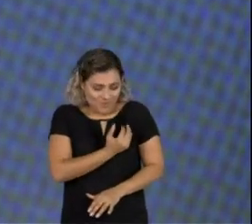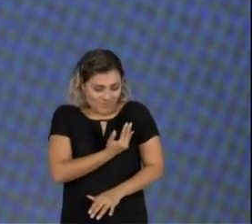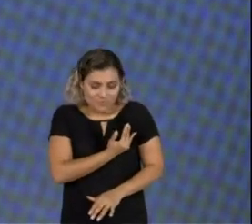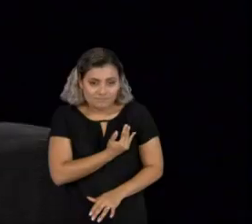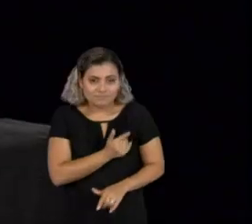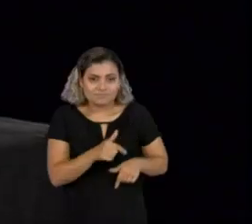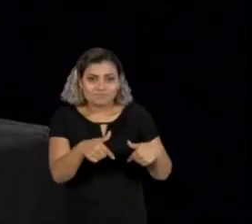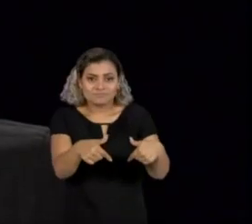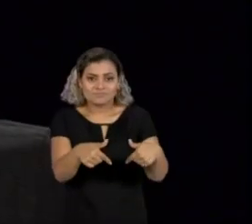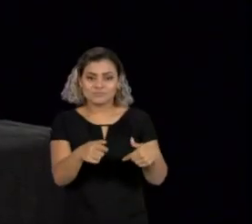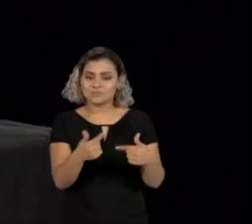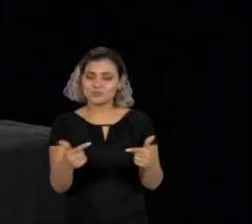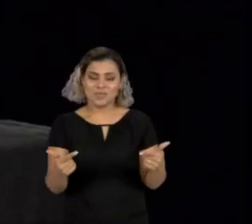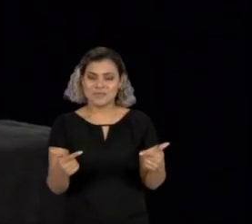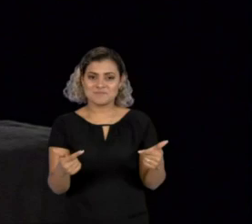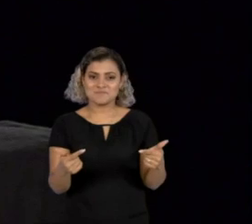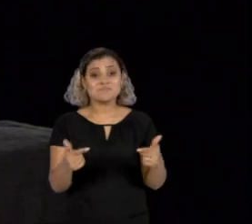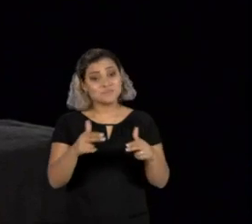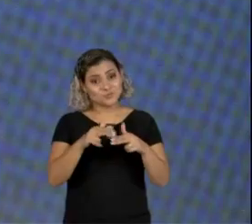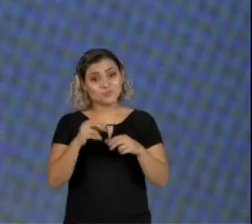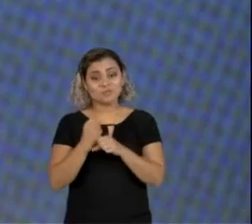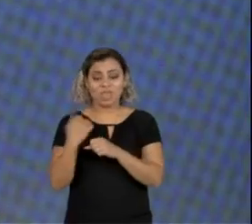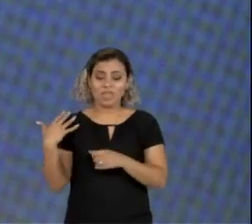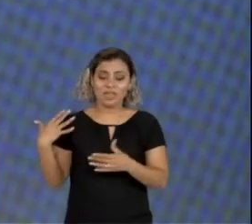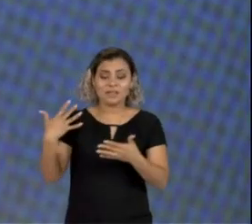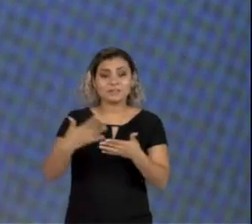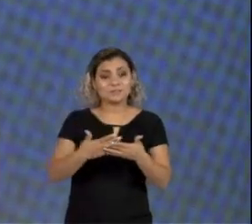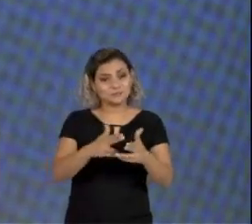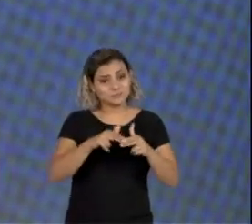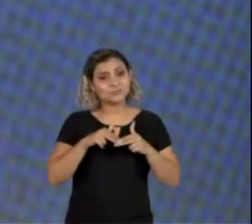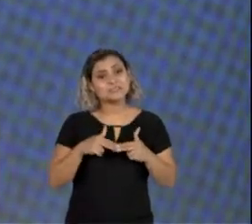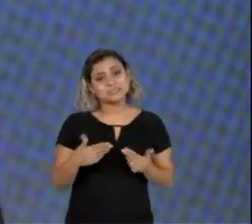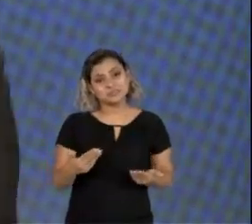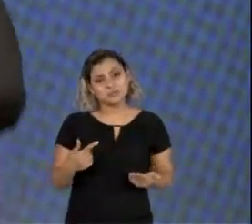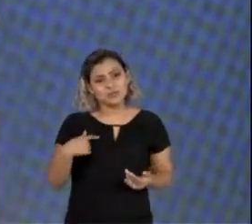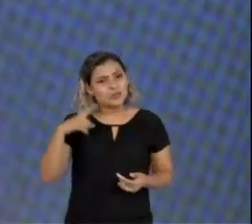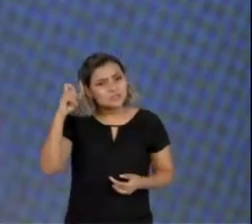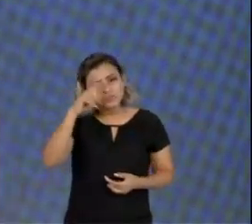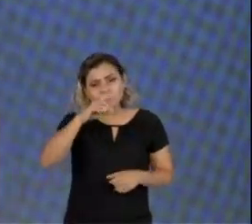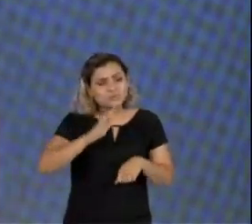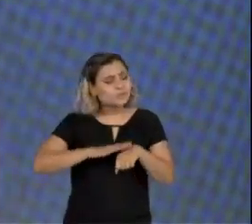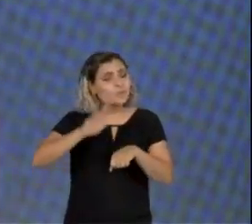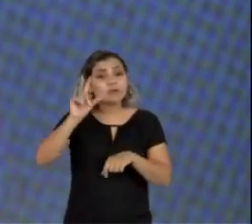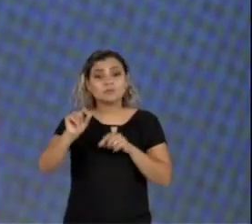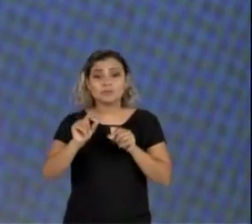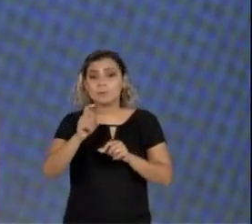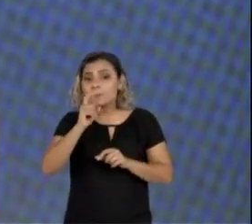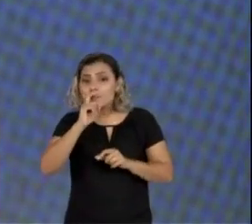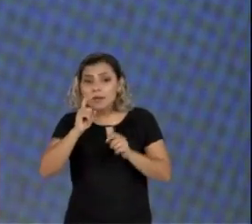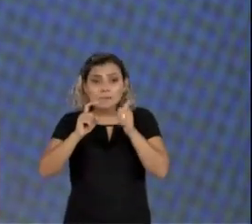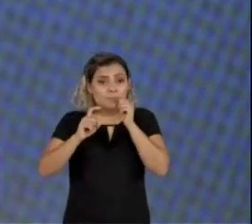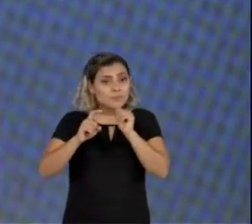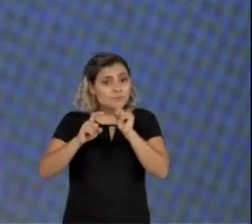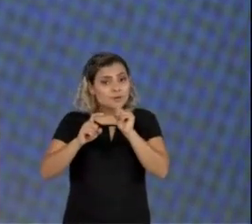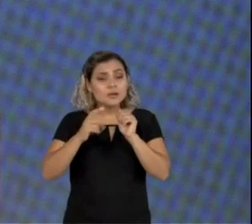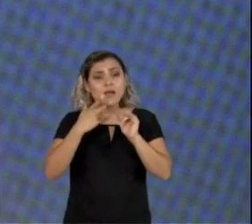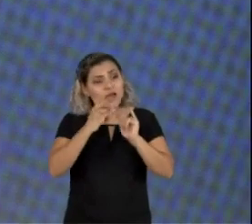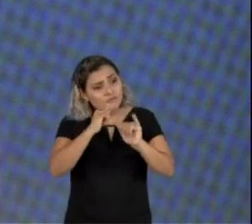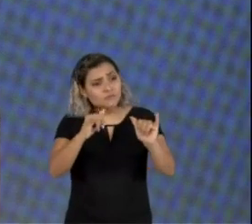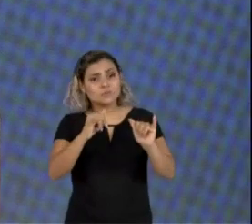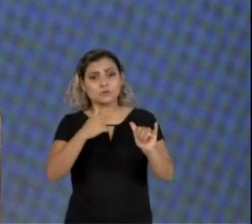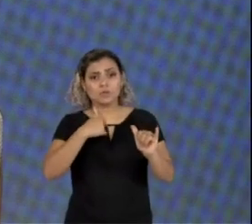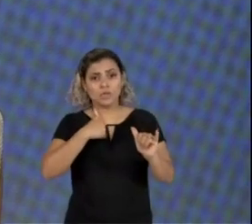aí acontecendo há 2000 e tantos anos. O mais difícil na minha casa foi convencer os meus pais que eu realmente não ia ter